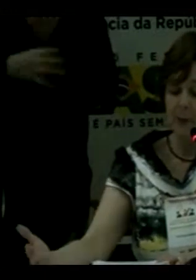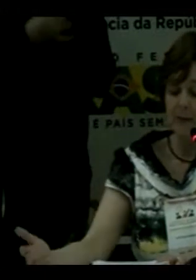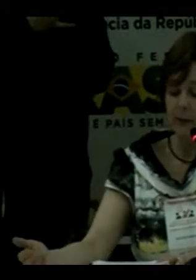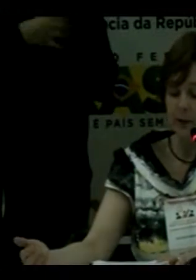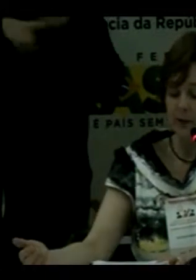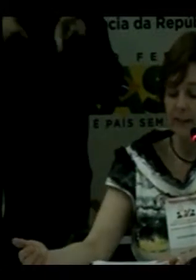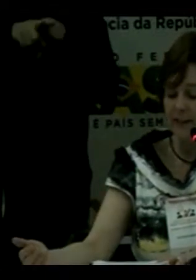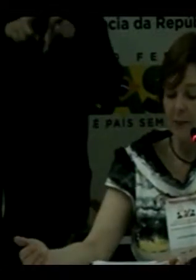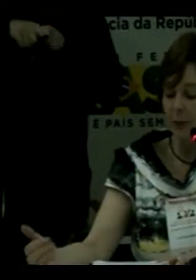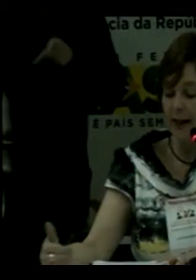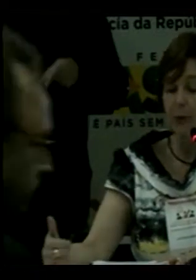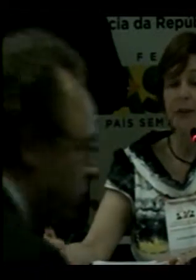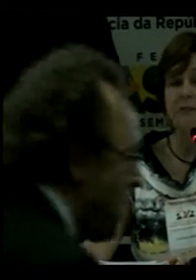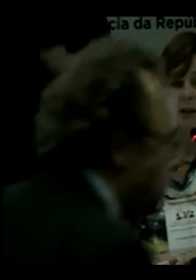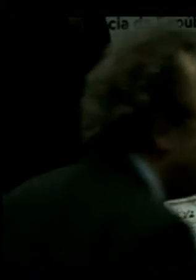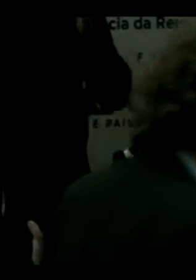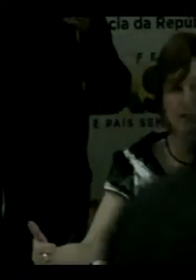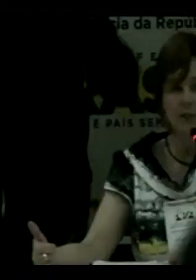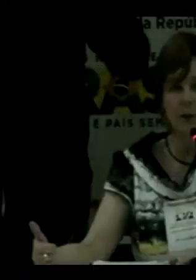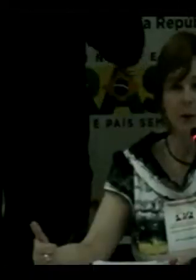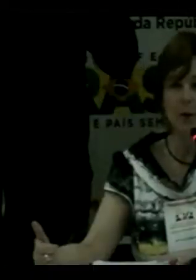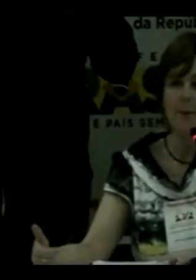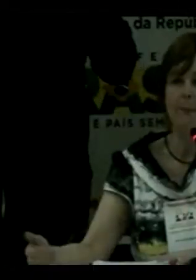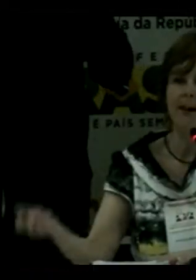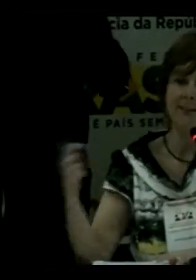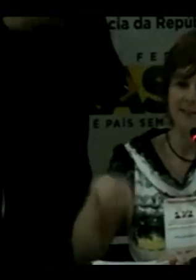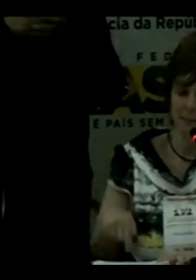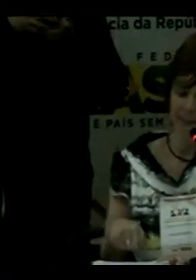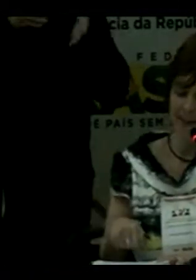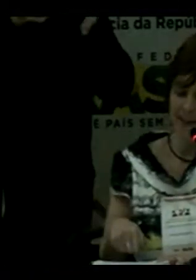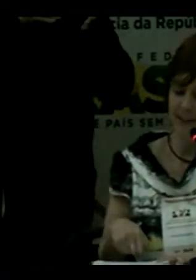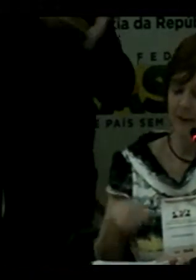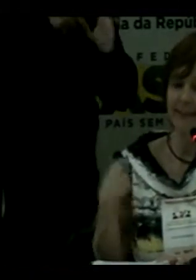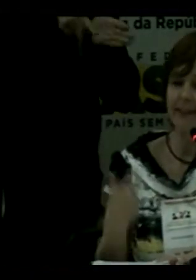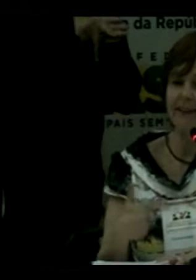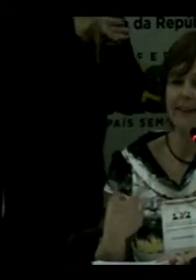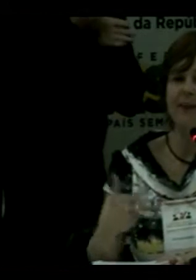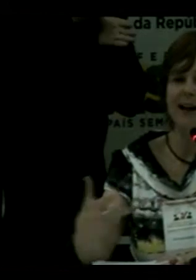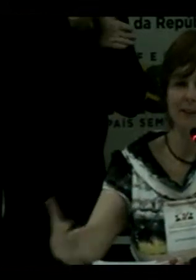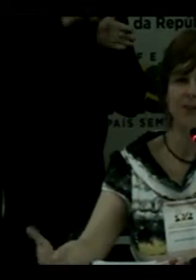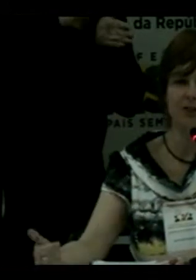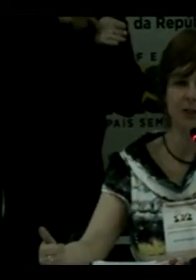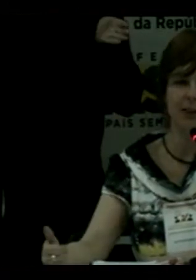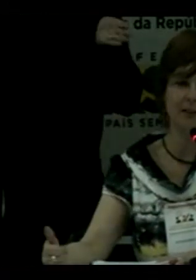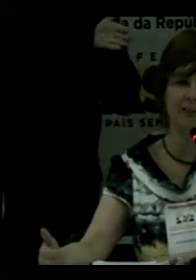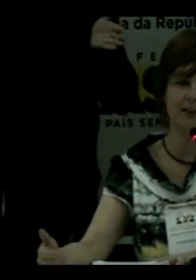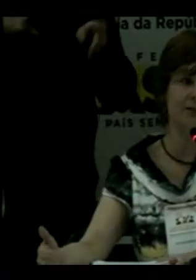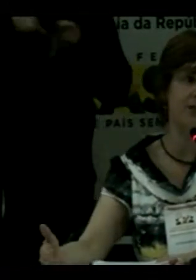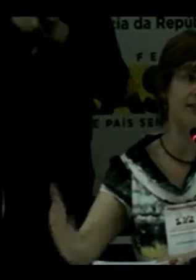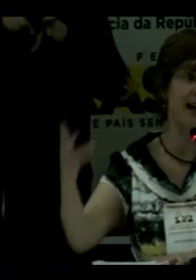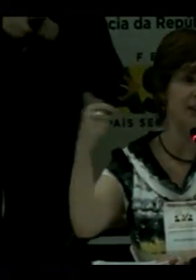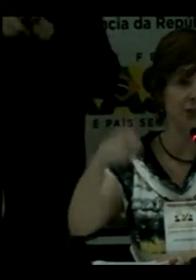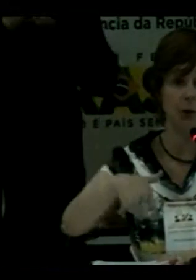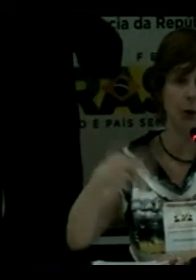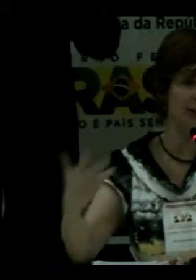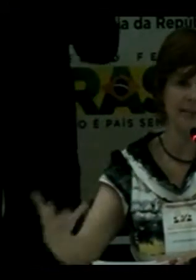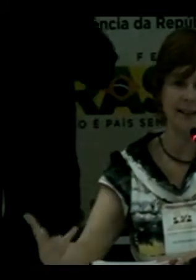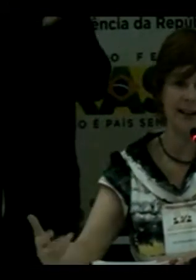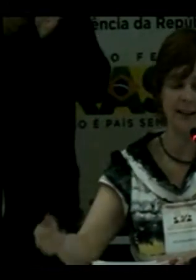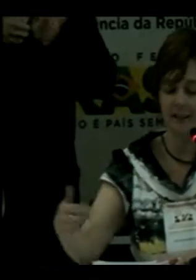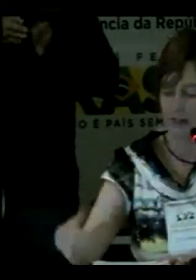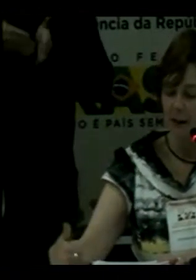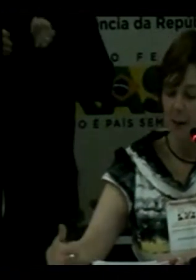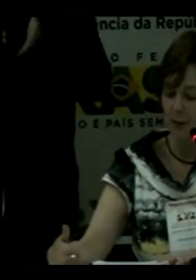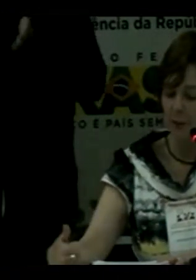Há a preocupação também de extrapolar o específico, mas respeitando e garantindo que as especificidades,